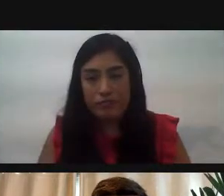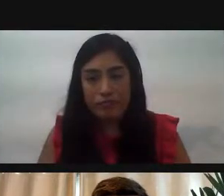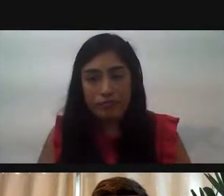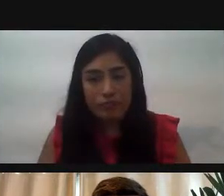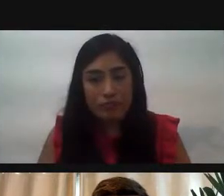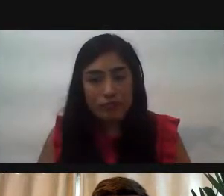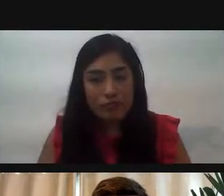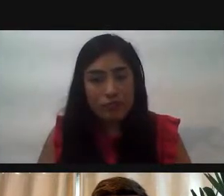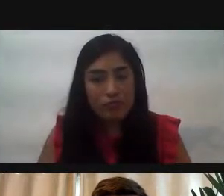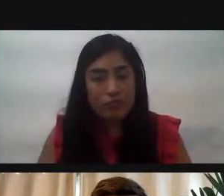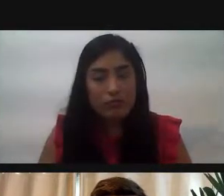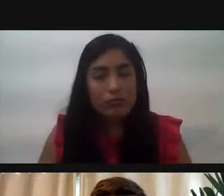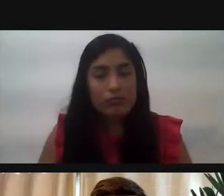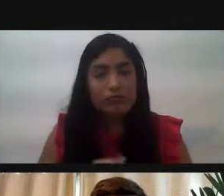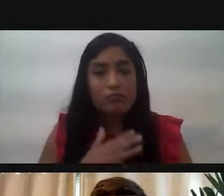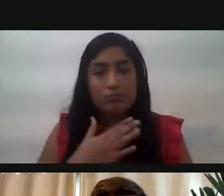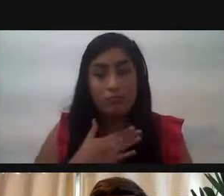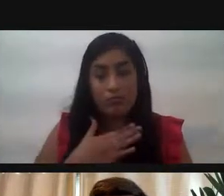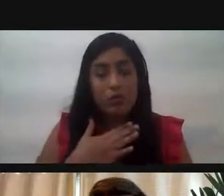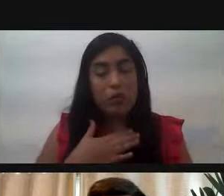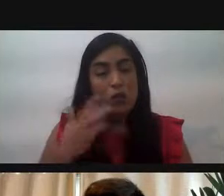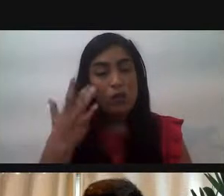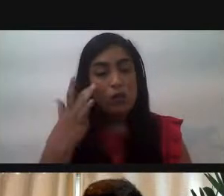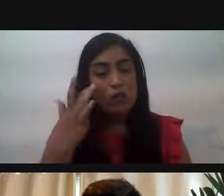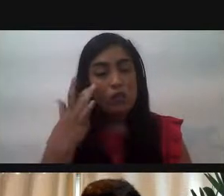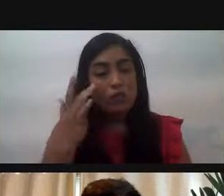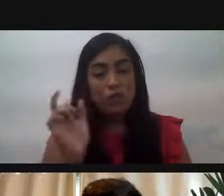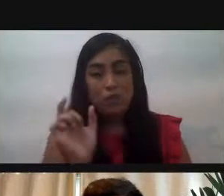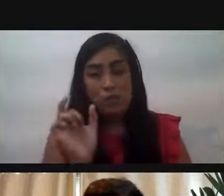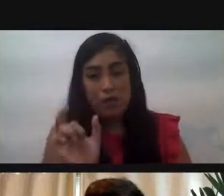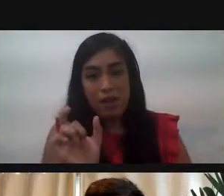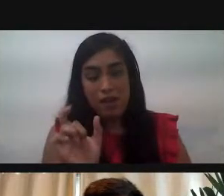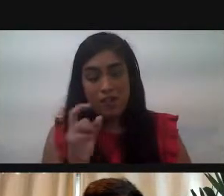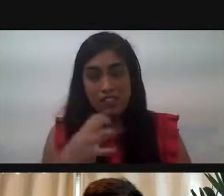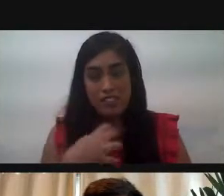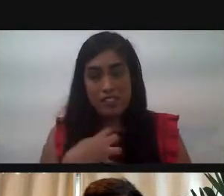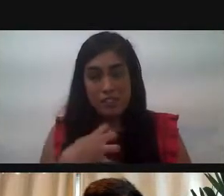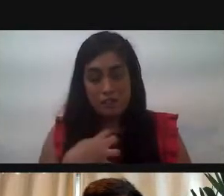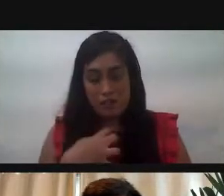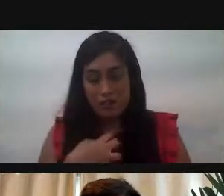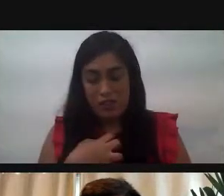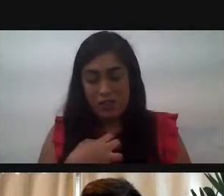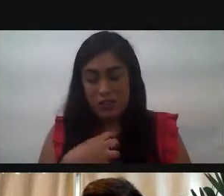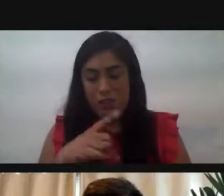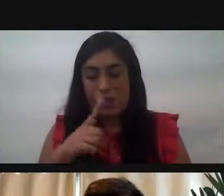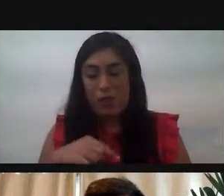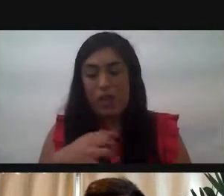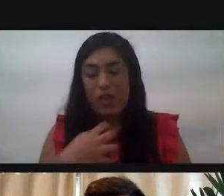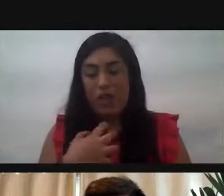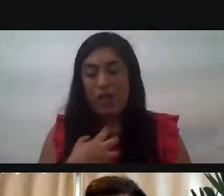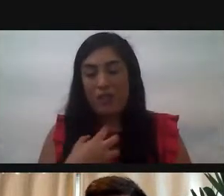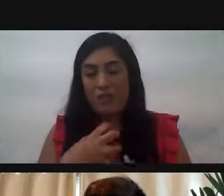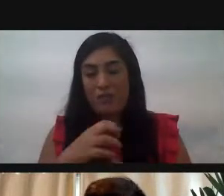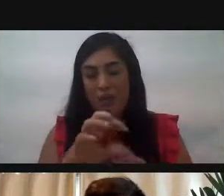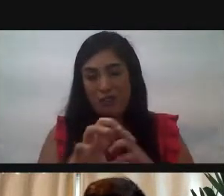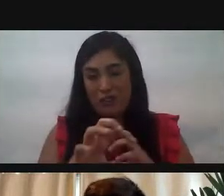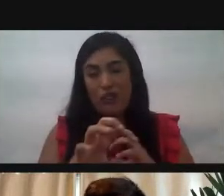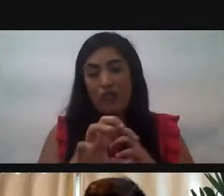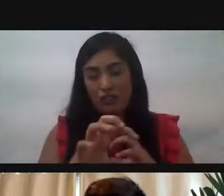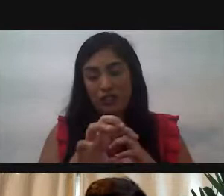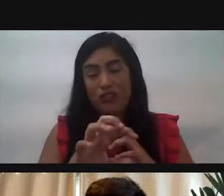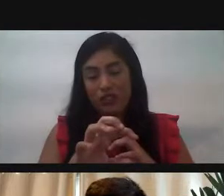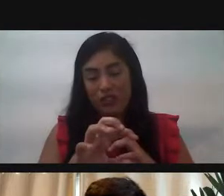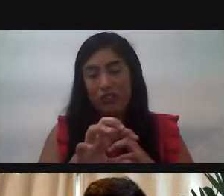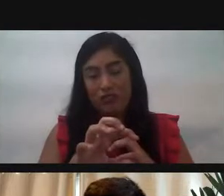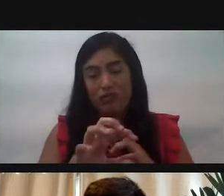Eu acho que o meu, de certa forma, eu já comentei, né? Assim, o meu é empatia, seja da forma que for, que